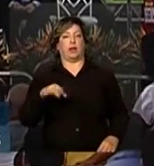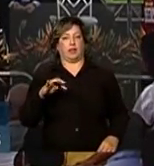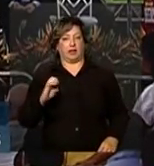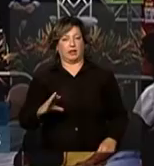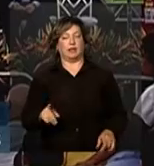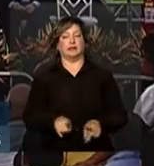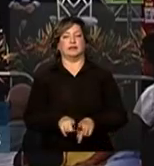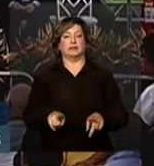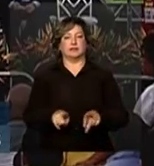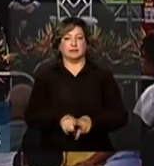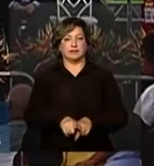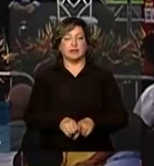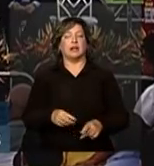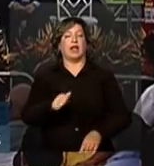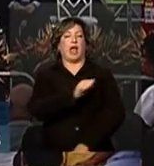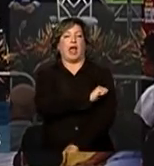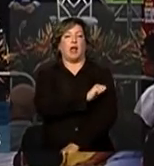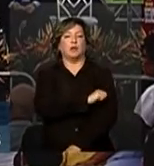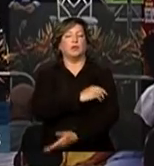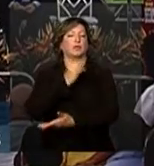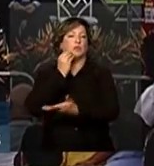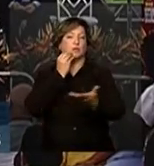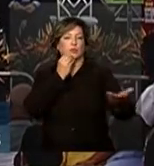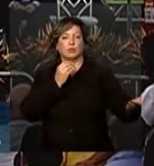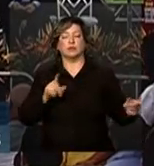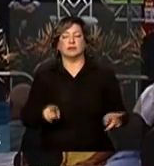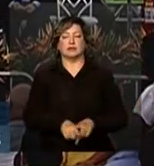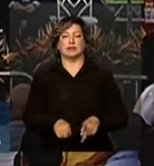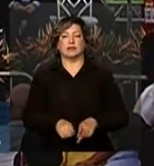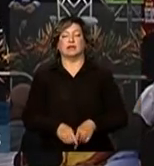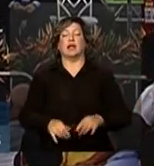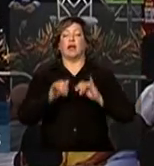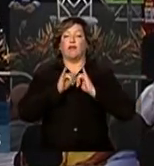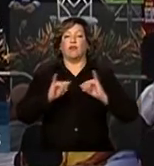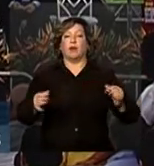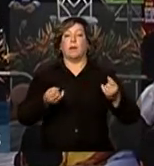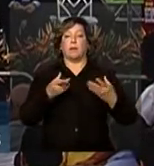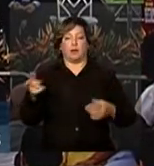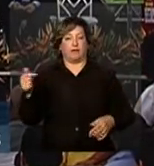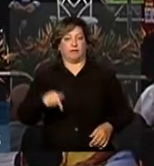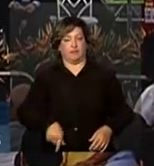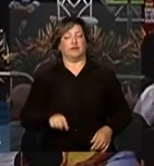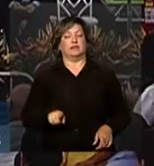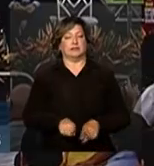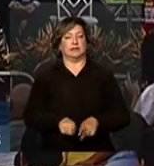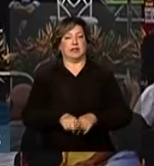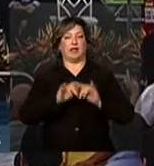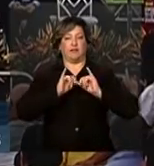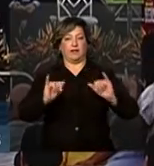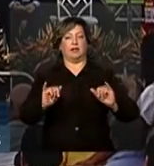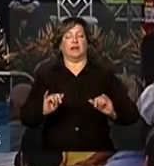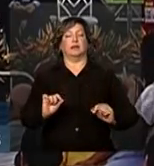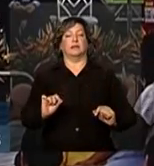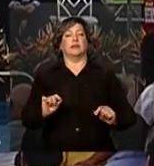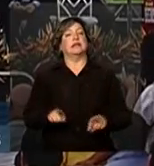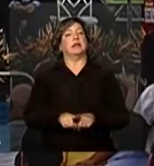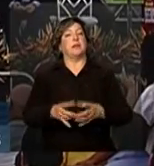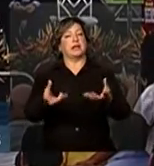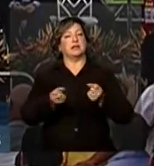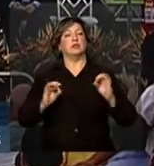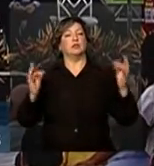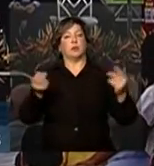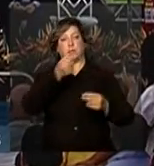tantos alunos com oportunidades também dando boas notícias que ela fará aqui para nós mas também recebendo todos os